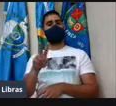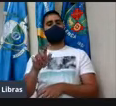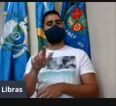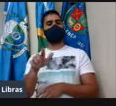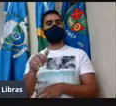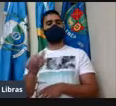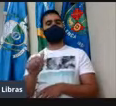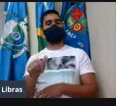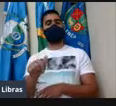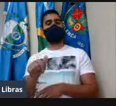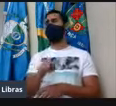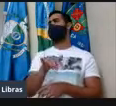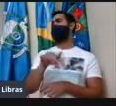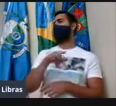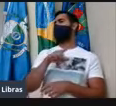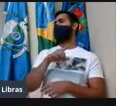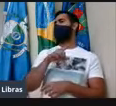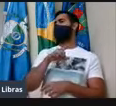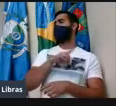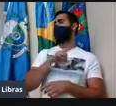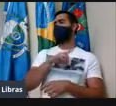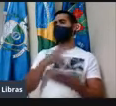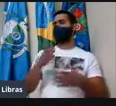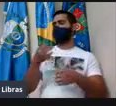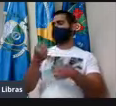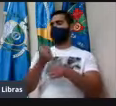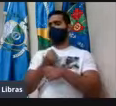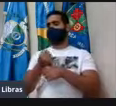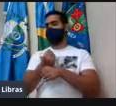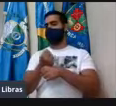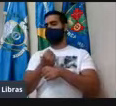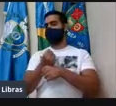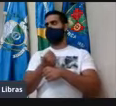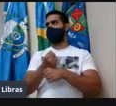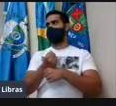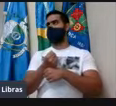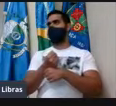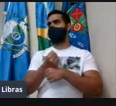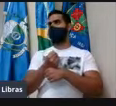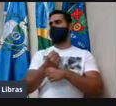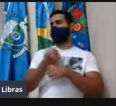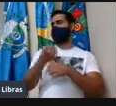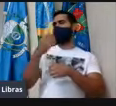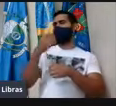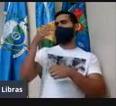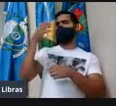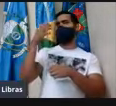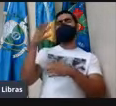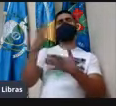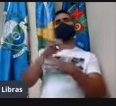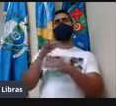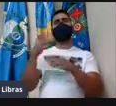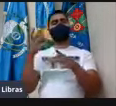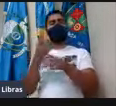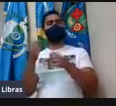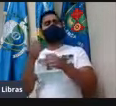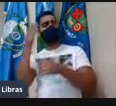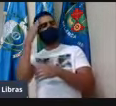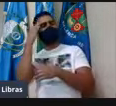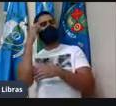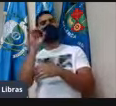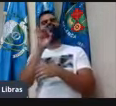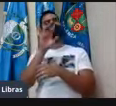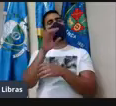atuarial? Se teve esse ano, né, um cálculo atuarial, se teve ou se foi só